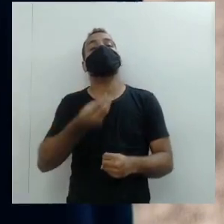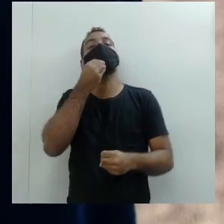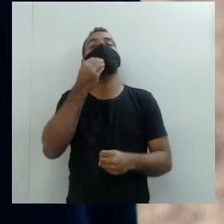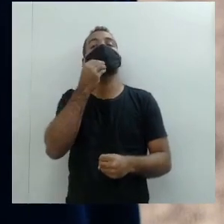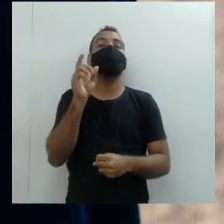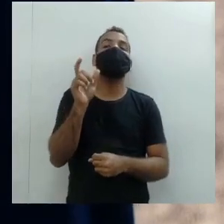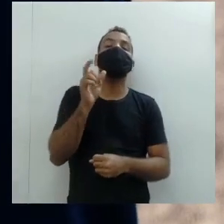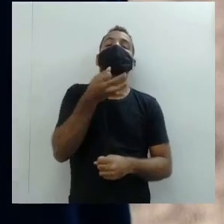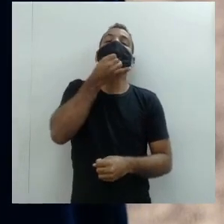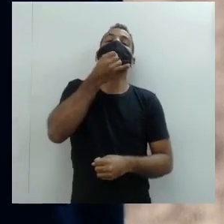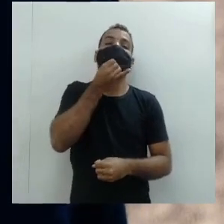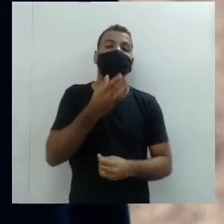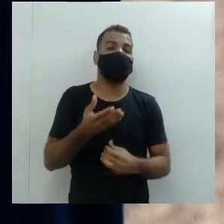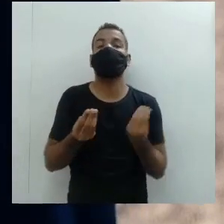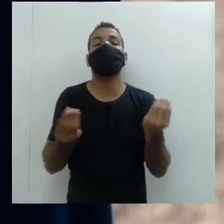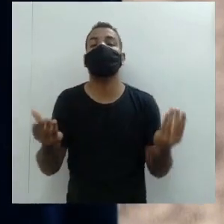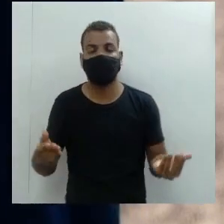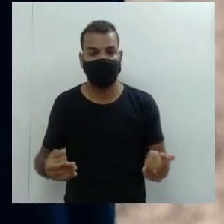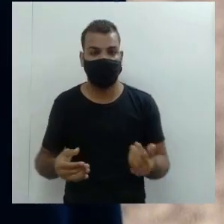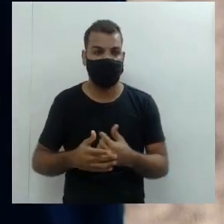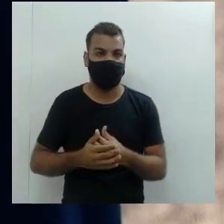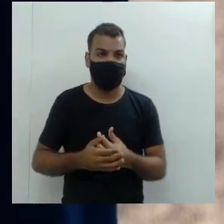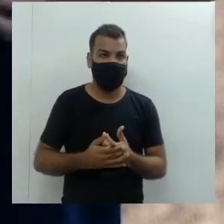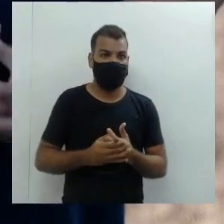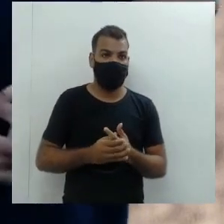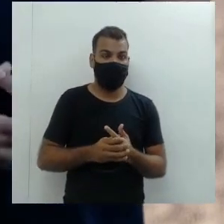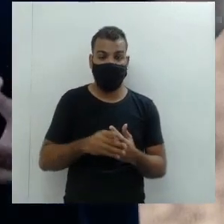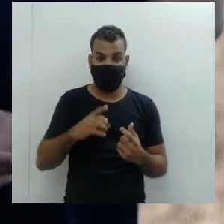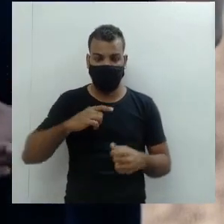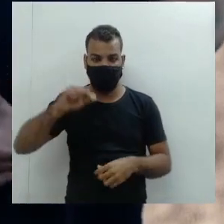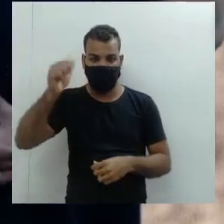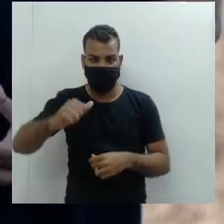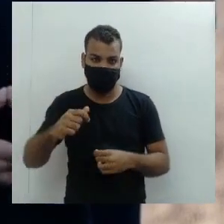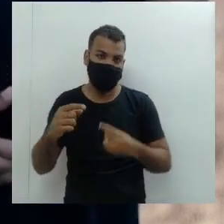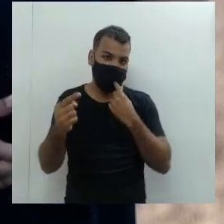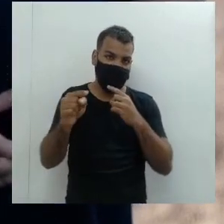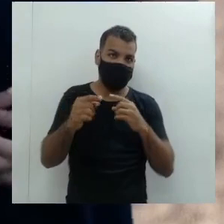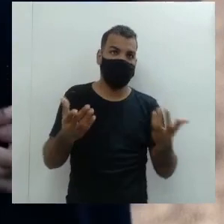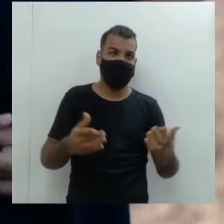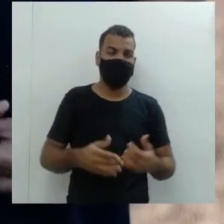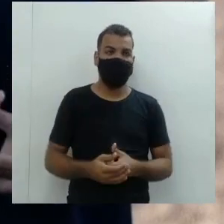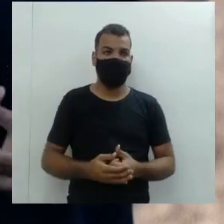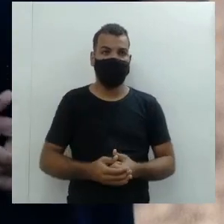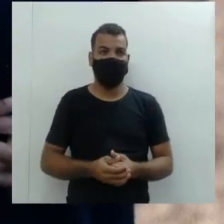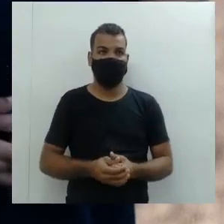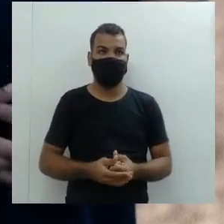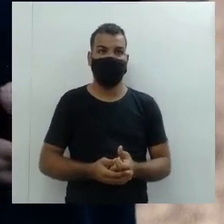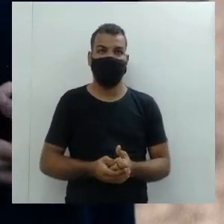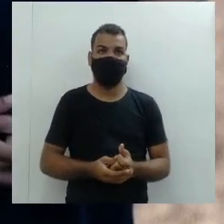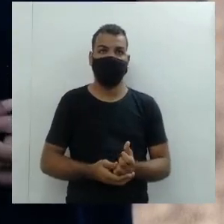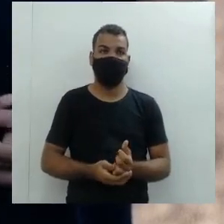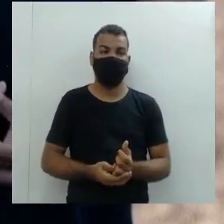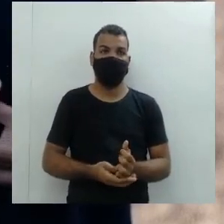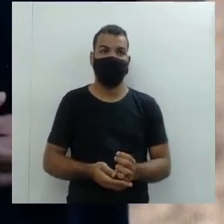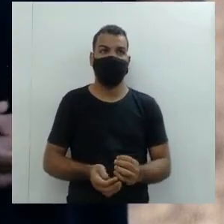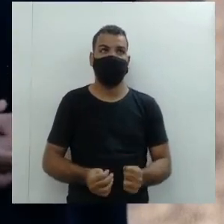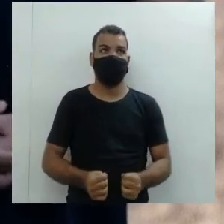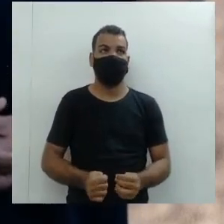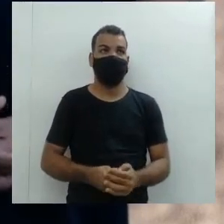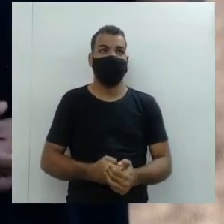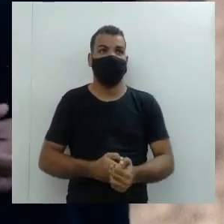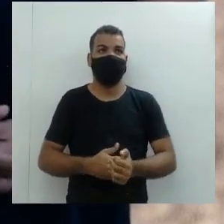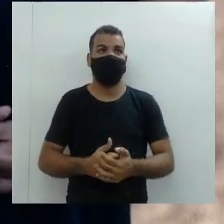está assumindo uma postura crítica, uma postura analítica. O professor, uma coisa eu gostaria de chamar a atenção para o estudante é o